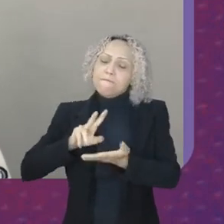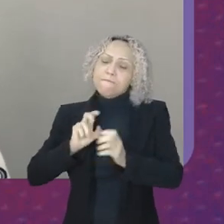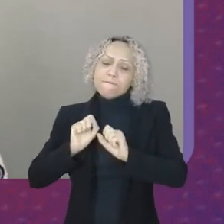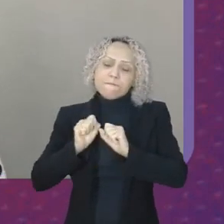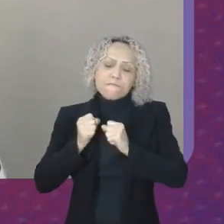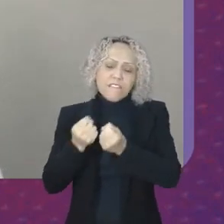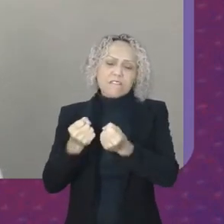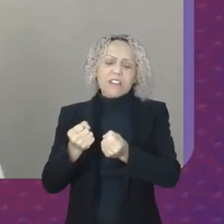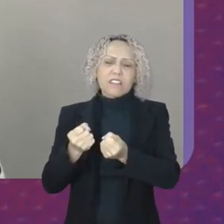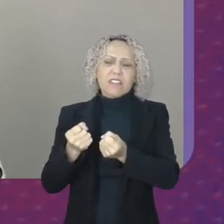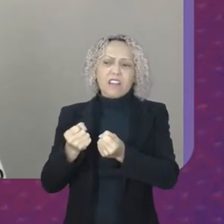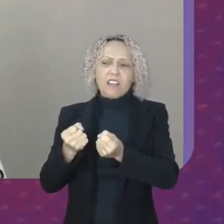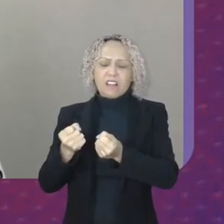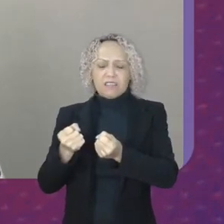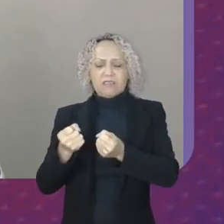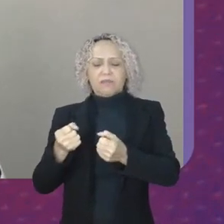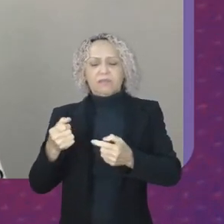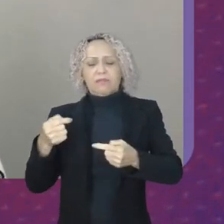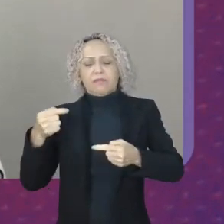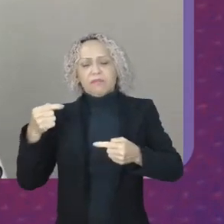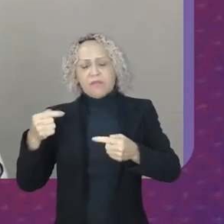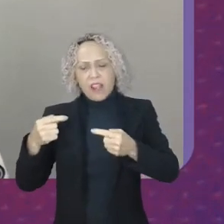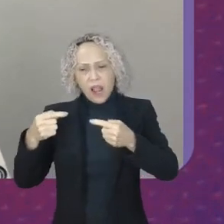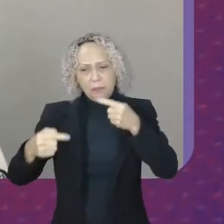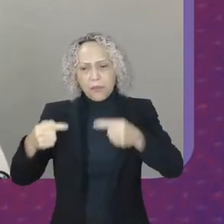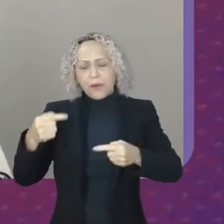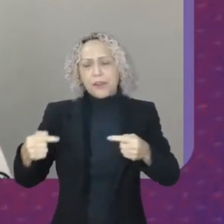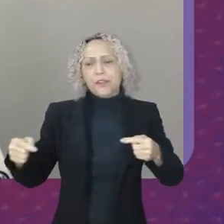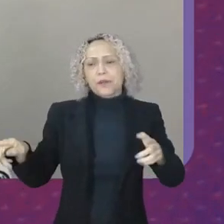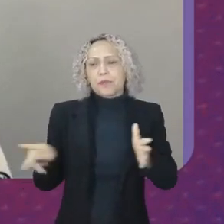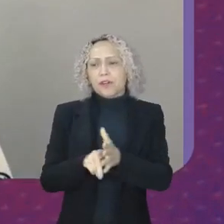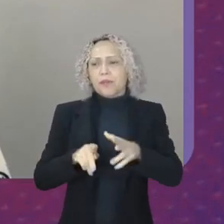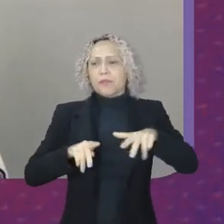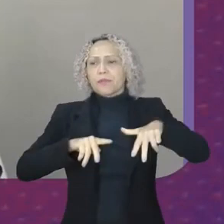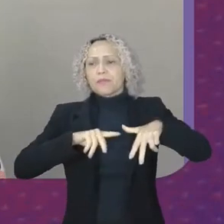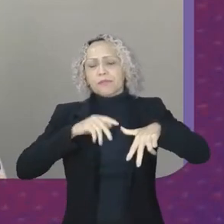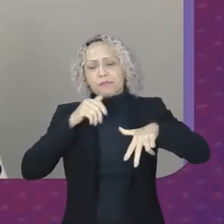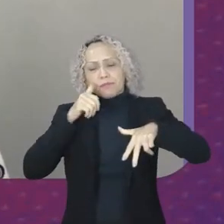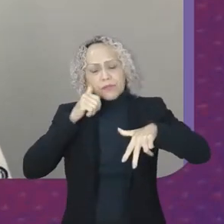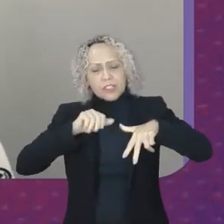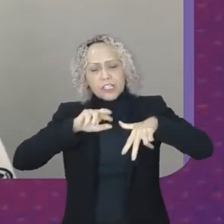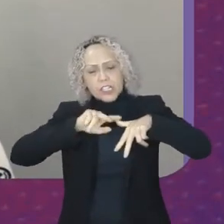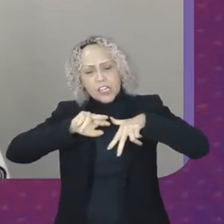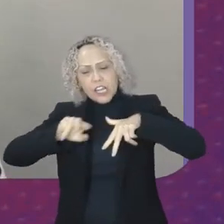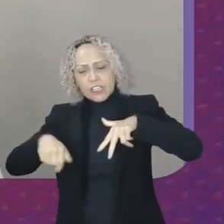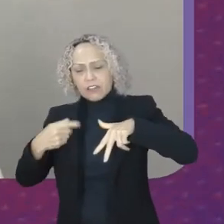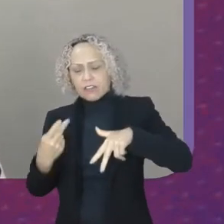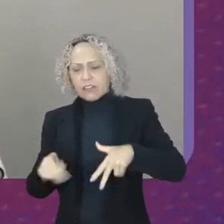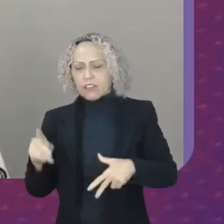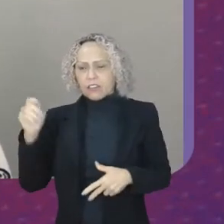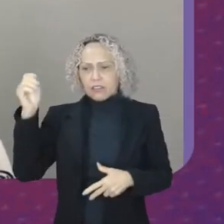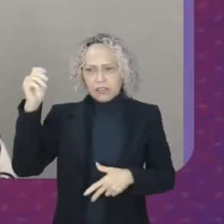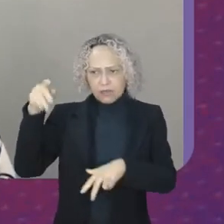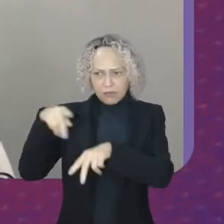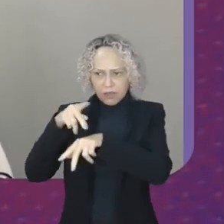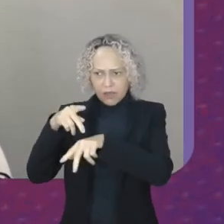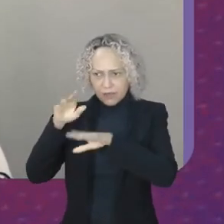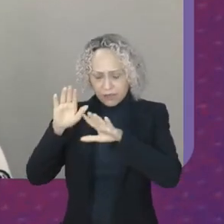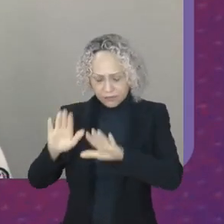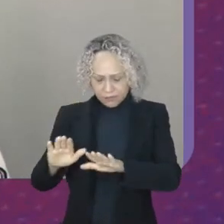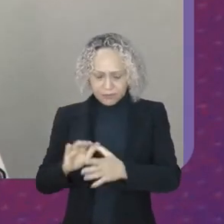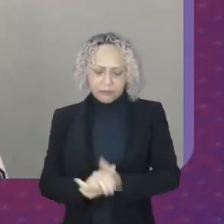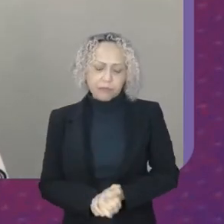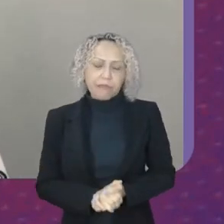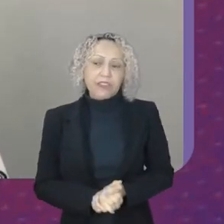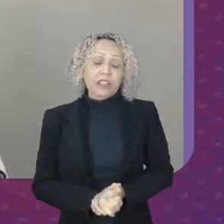Neste sentido, o PPA nos trouxe a oportunidade de tanto aprimorar os